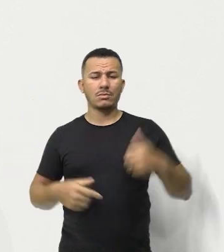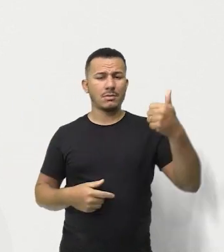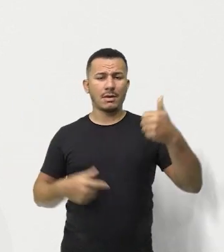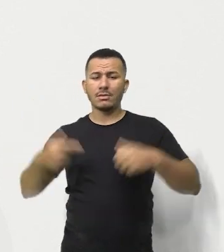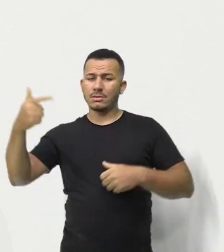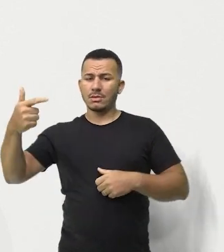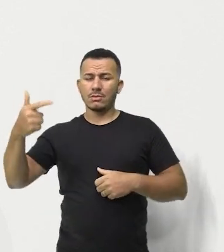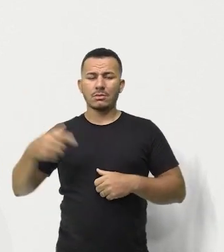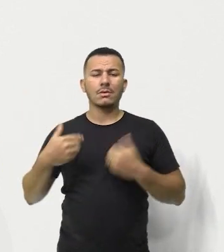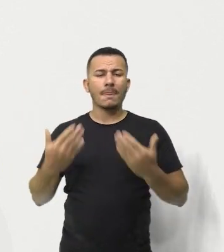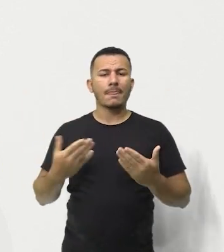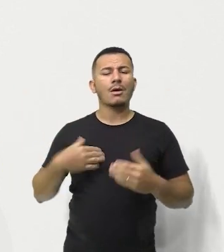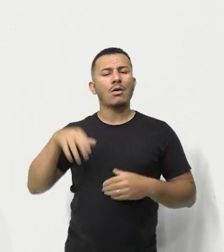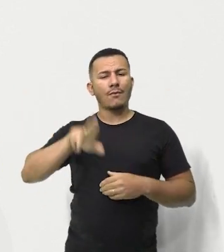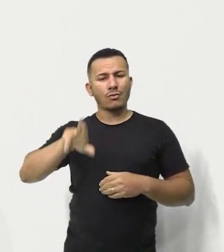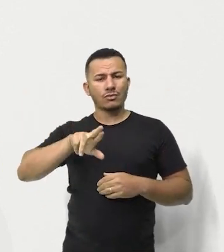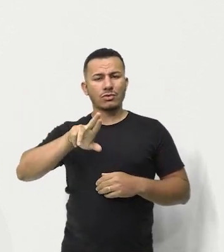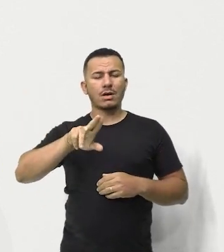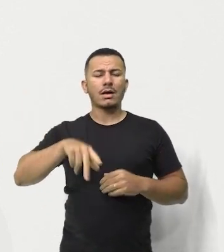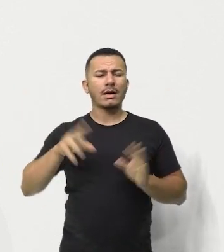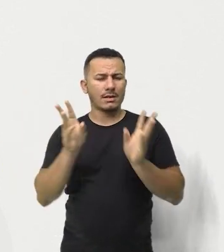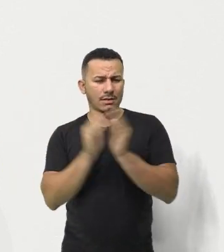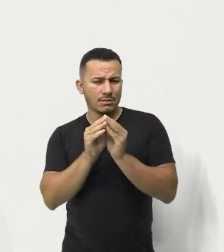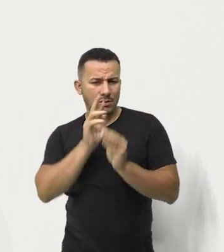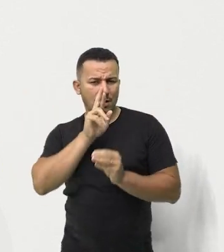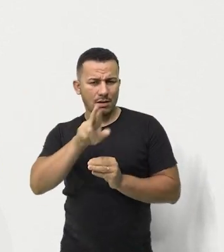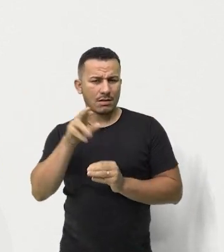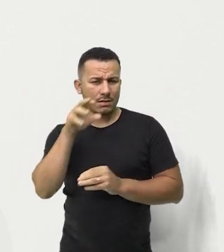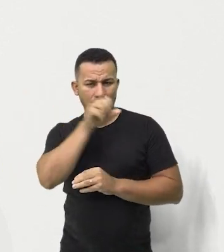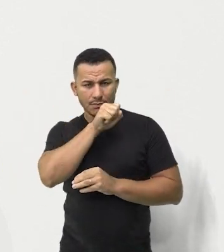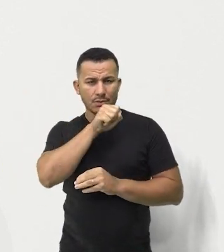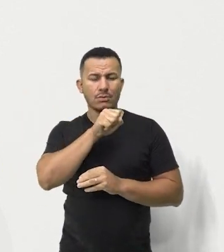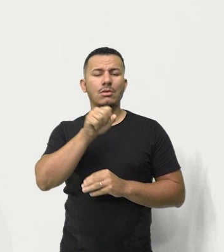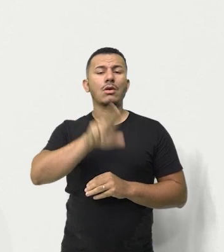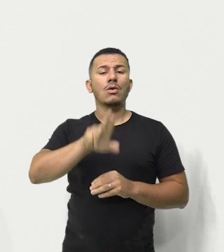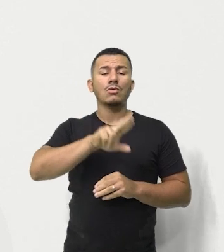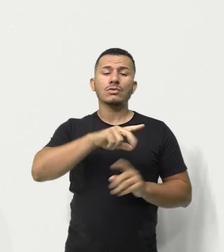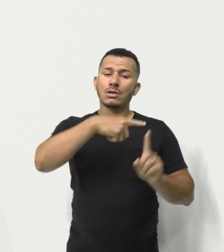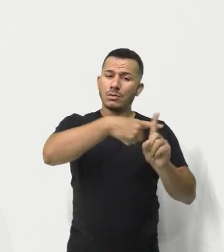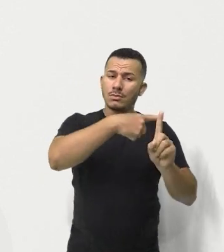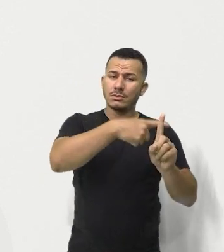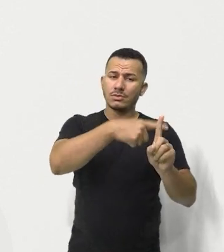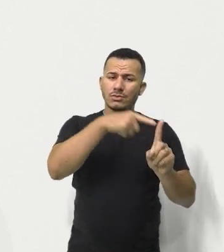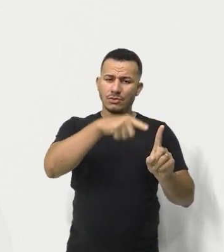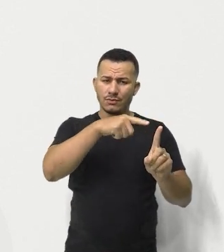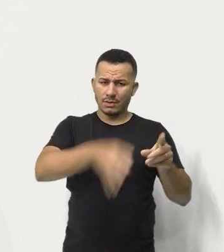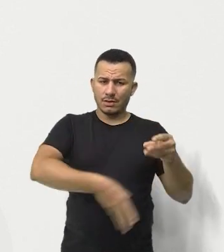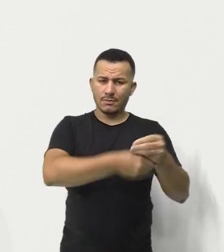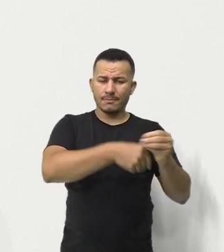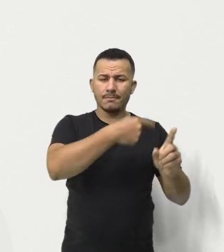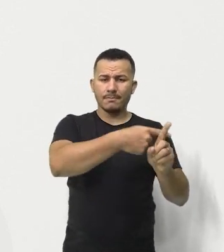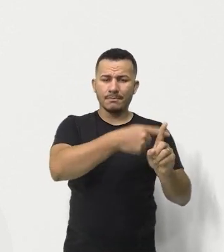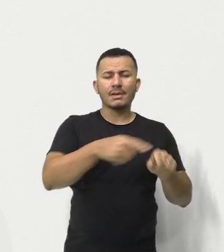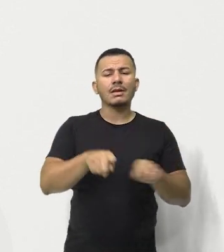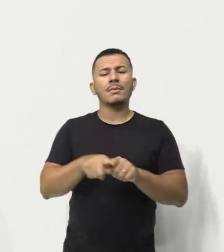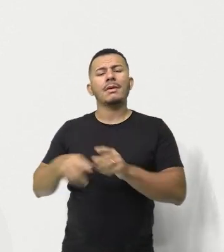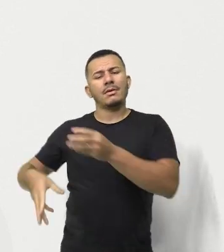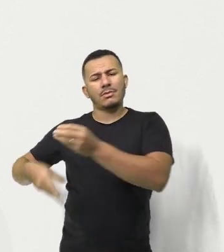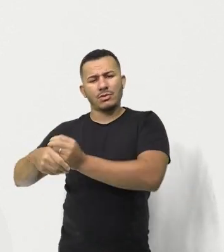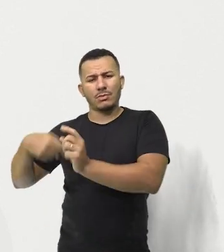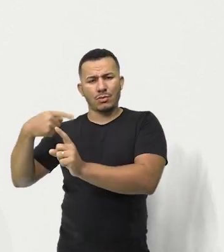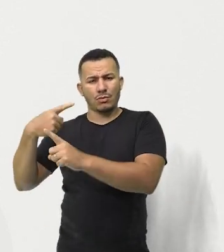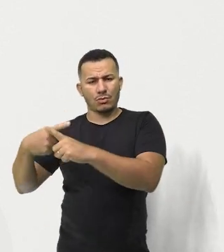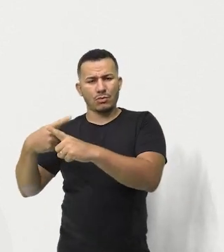segundo membro, certo? Então, se eu vou utilizar o processo otimizado através do princípio aditivo, que eu acabei